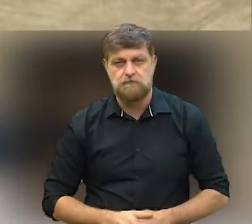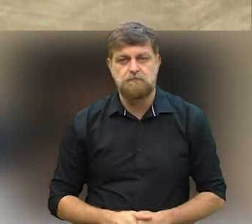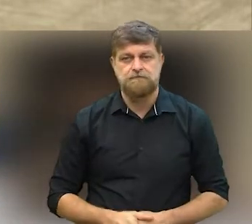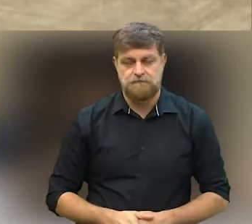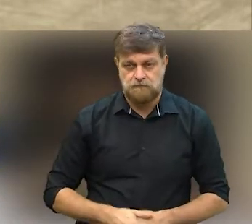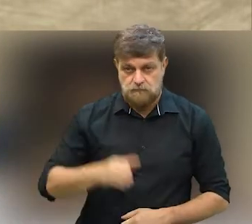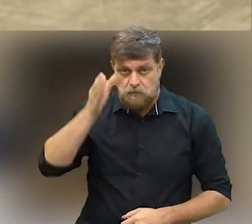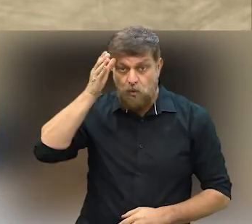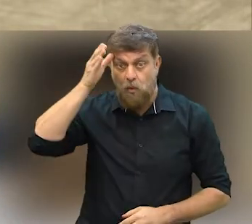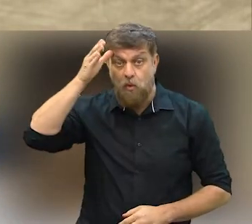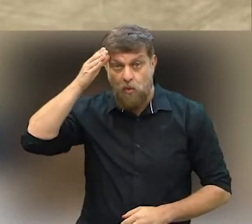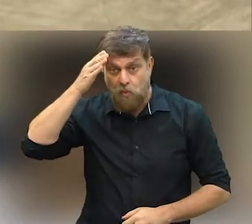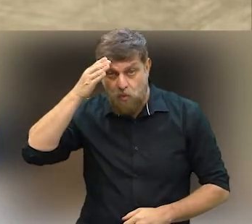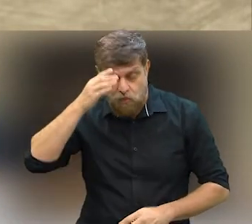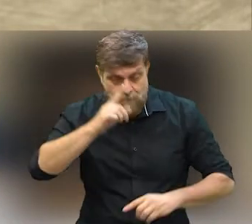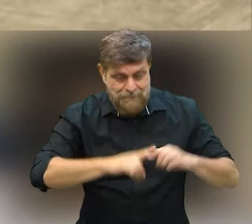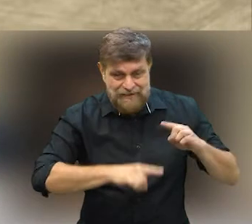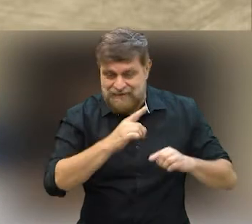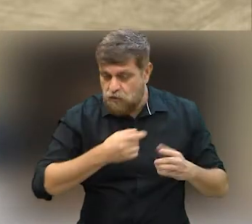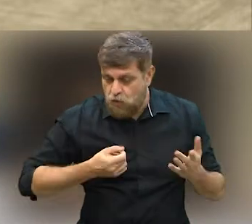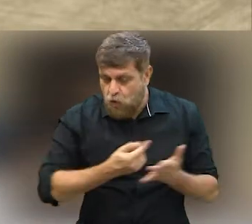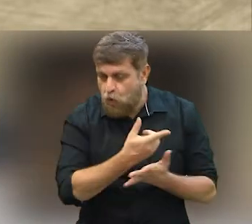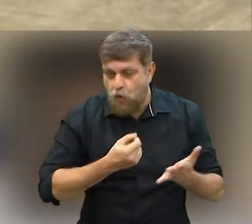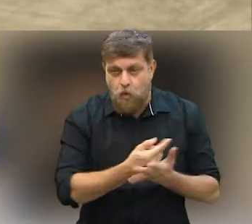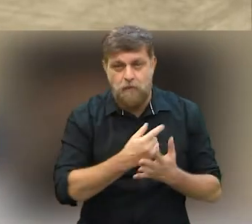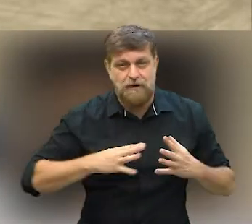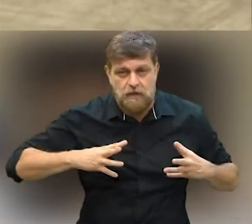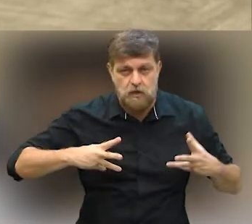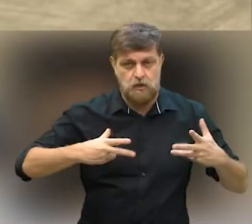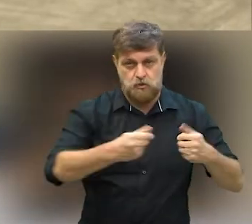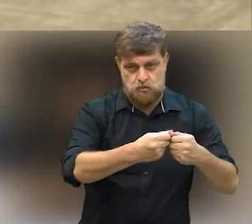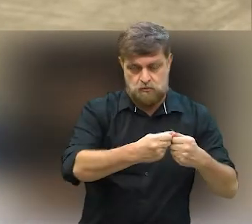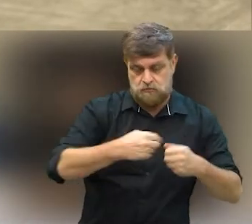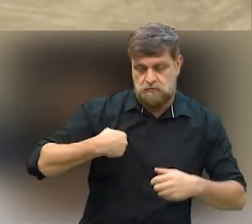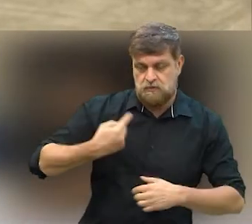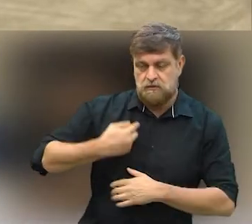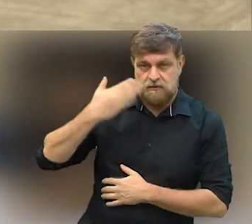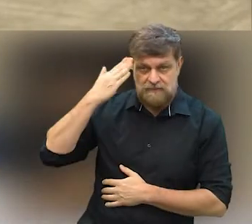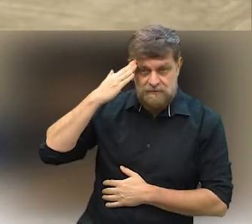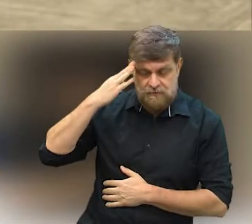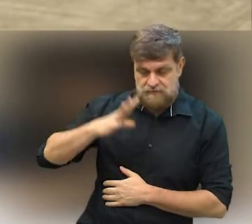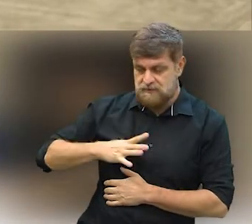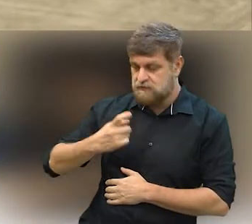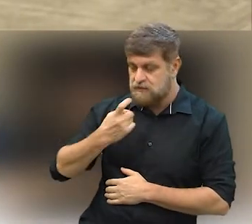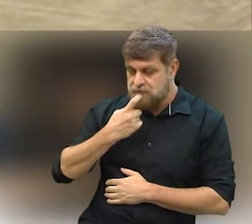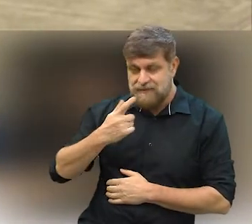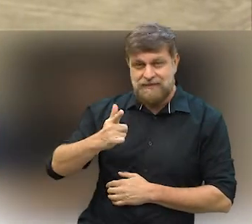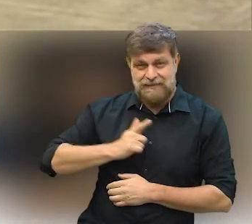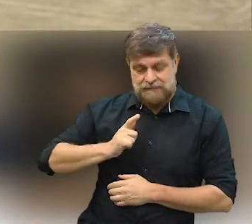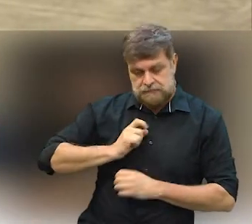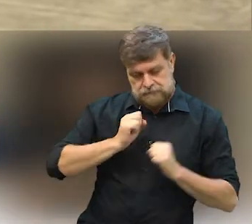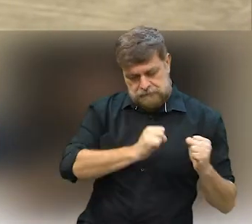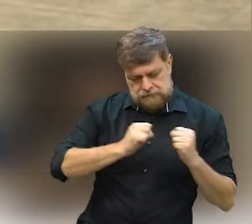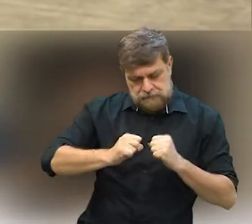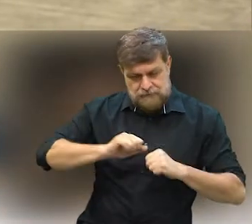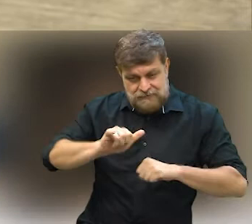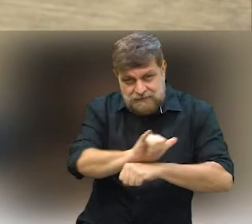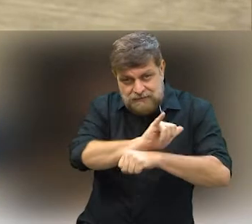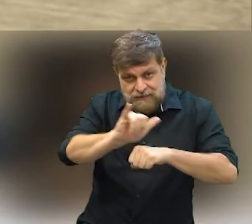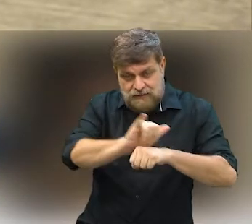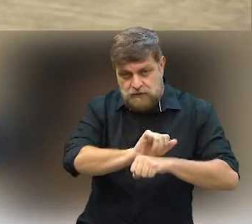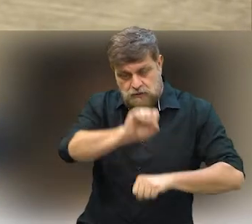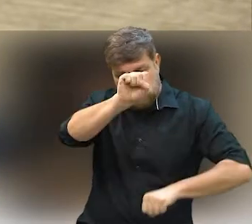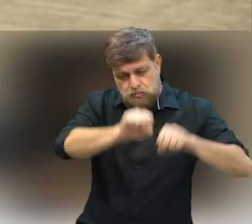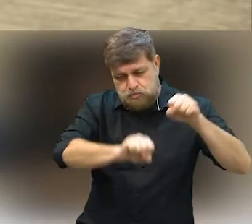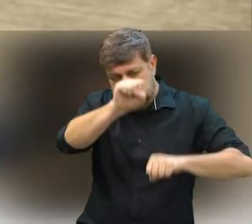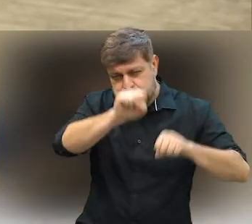foi dito aqui numa das apresentações né como ela importa Praticamente tudo e passaremos que que Campinas tem um